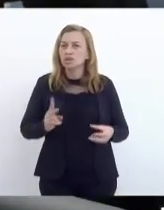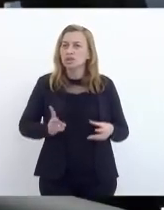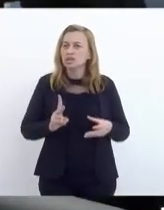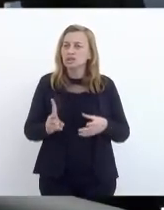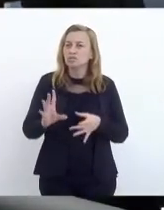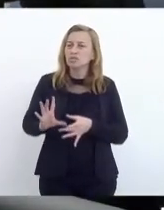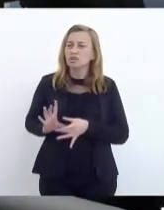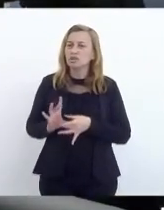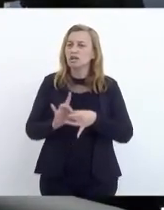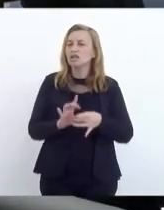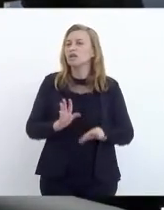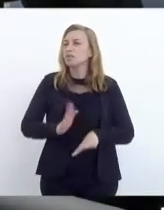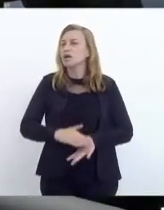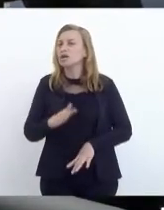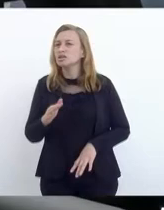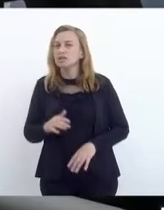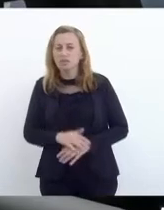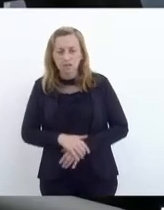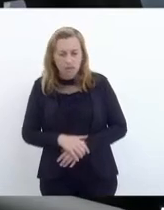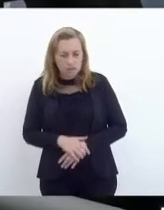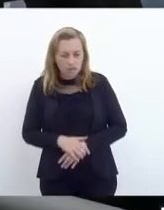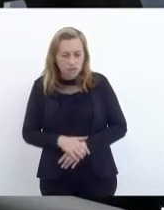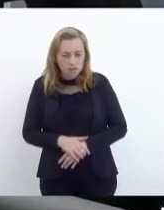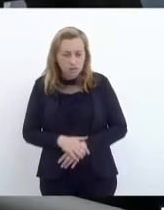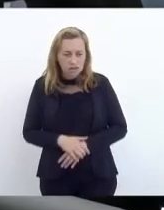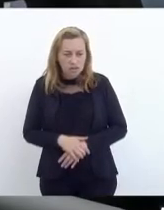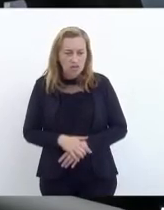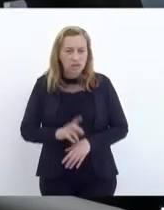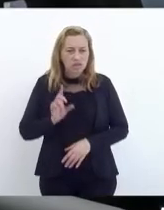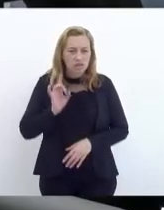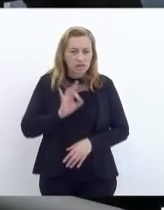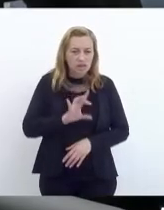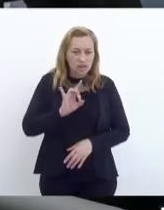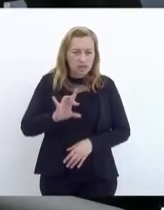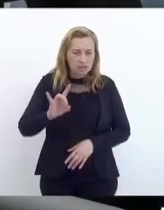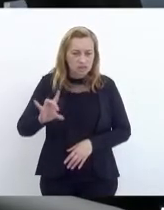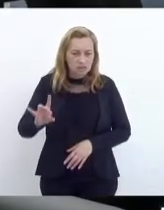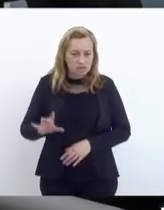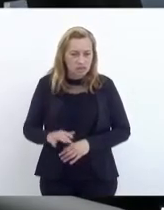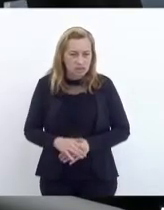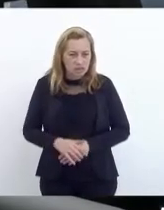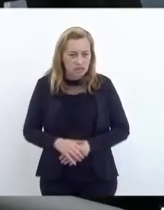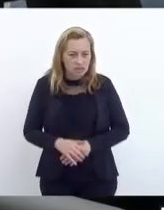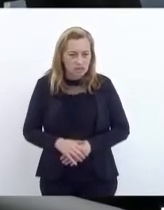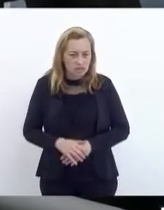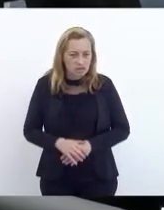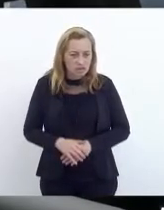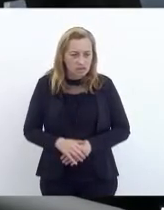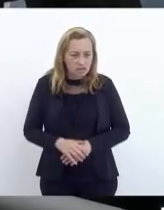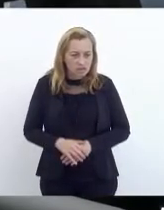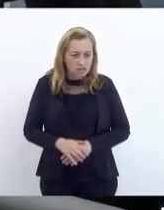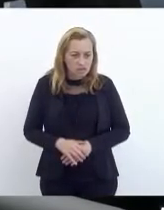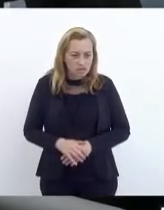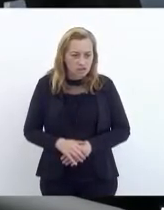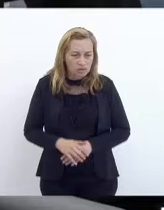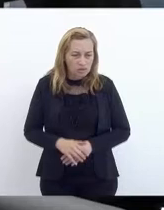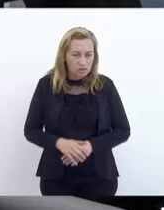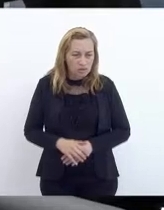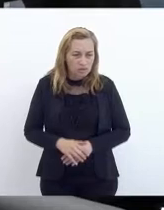eliminado. E mais, cada eliminação significa um aumento